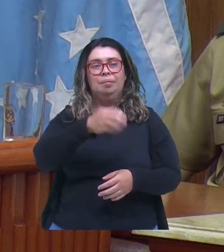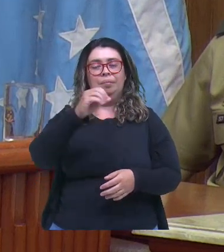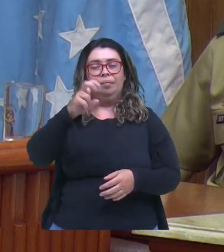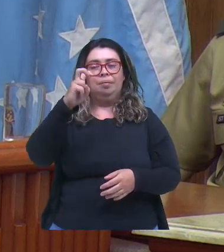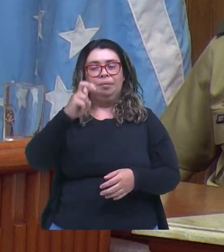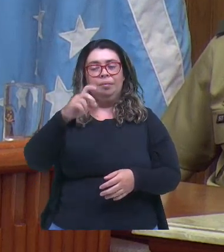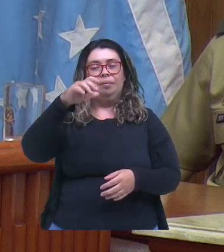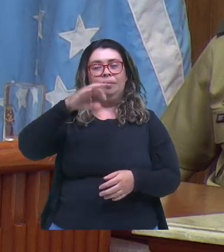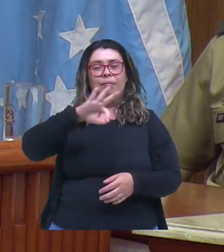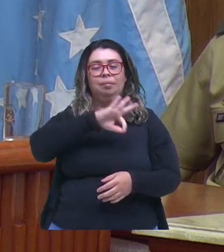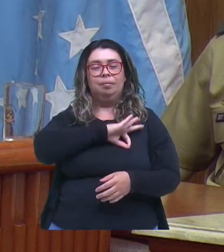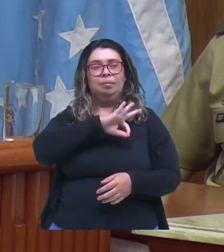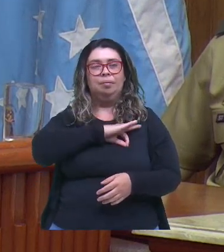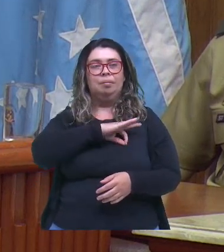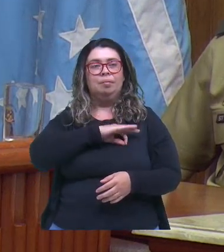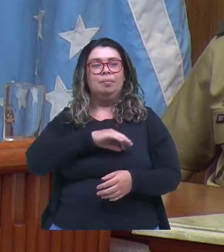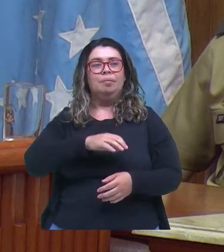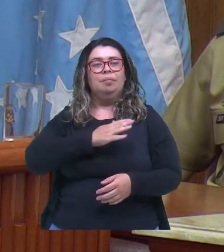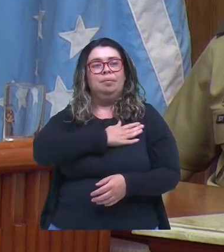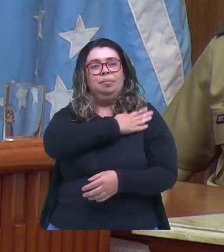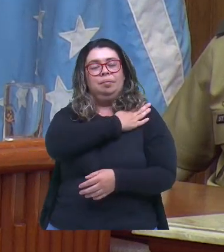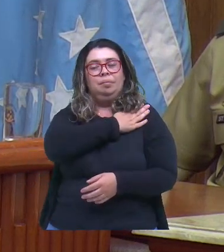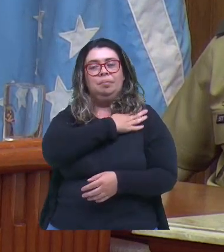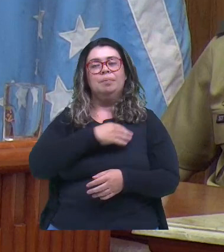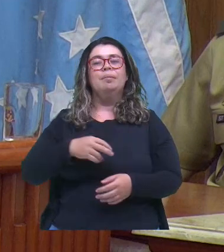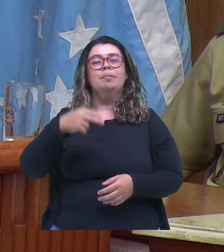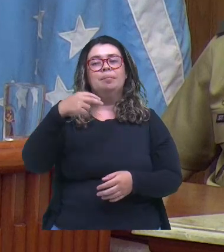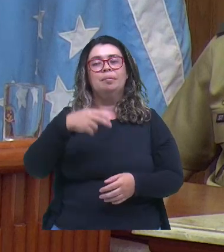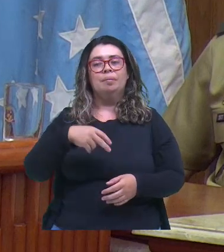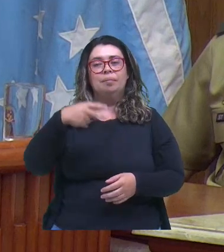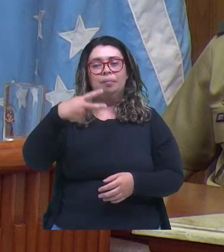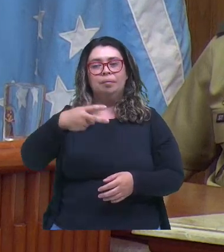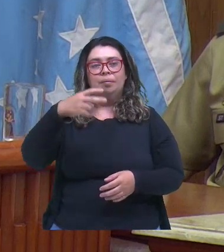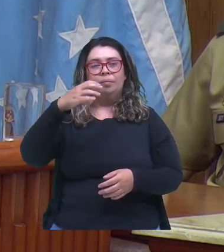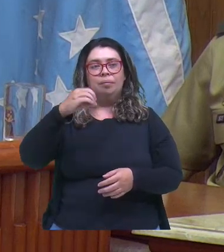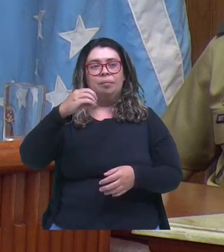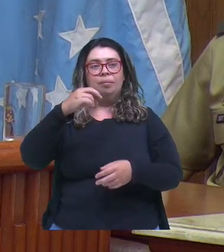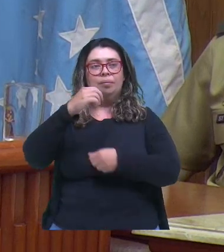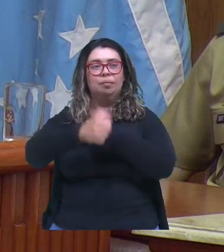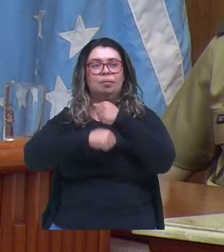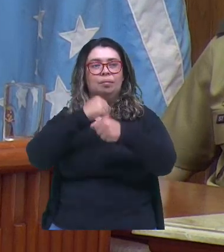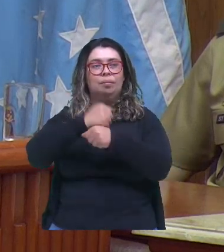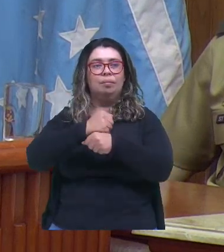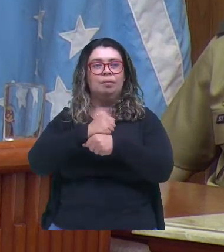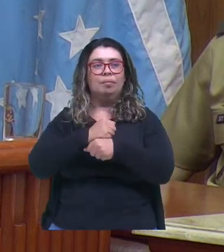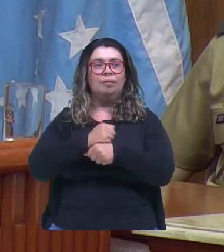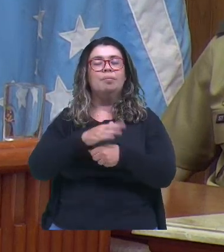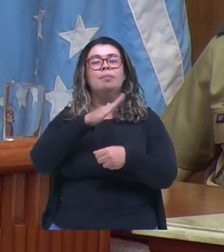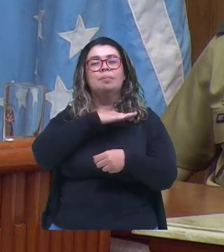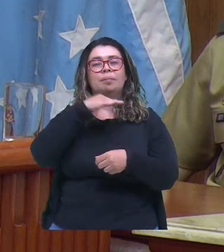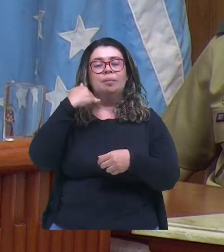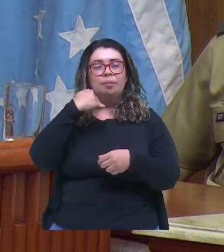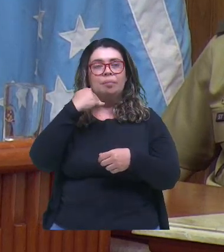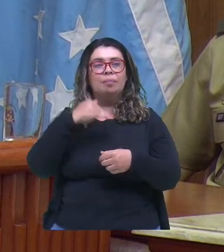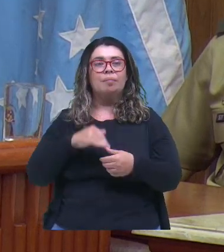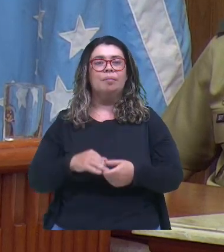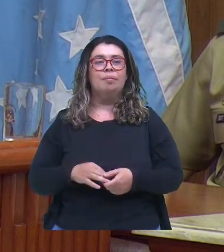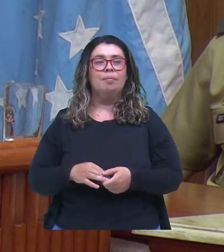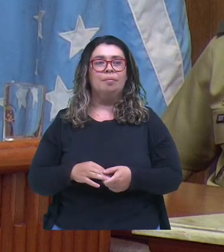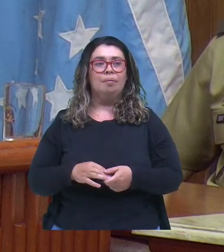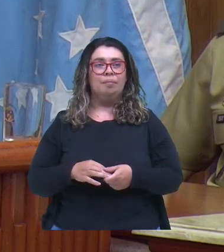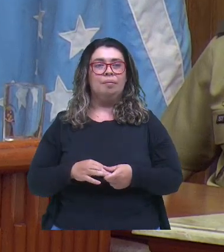policiais militares que, durante esses últimos 2 anos, perderam as suas vidas enfrentando um inimigo invisível,